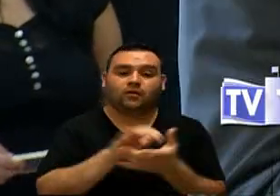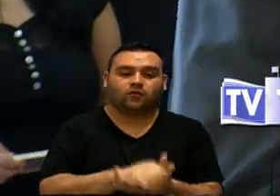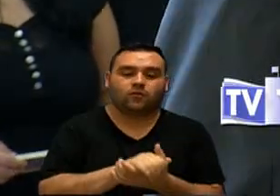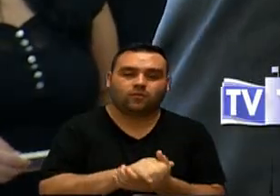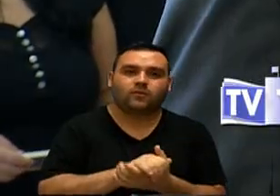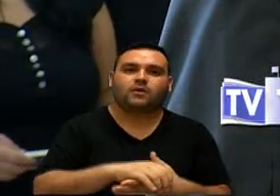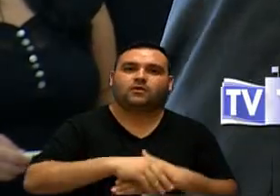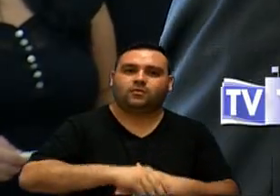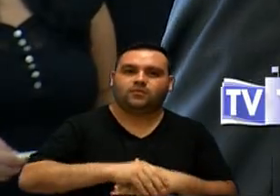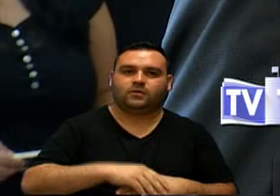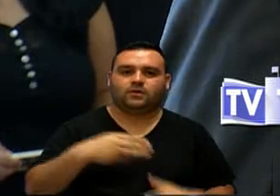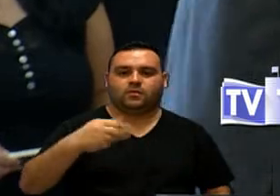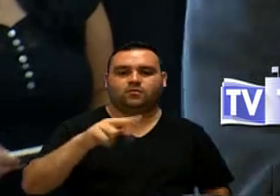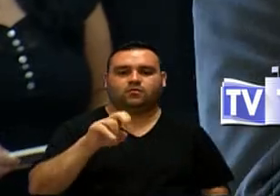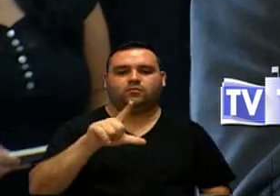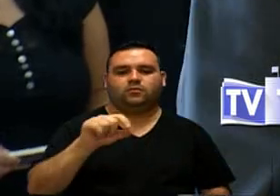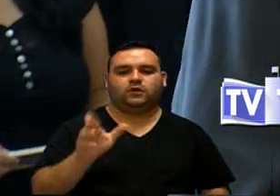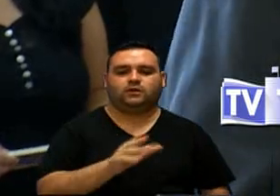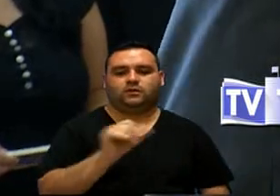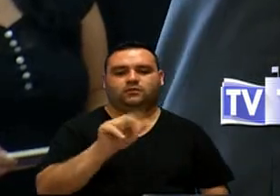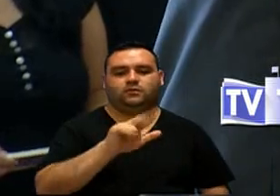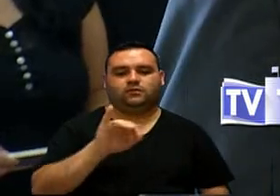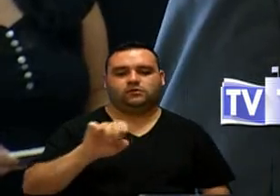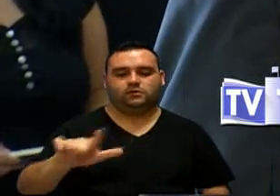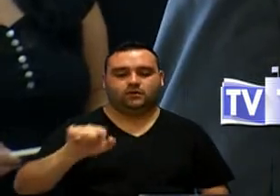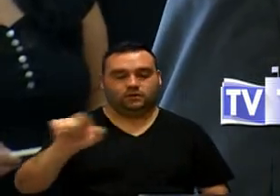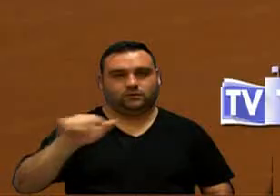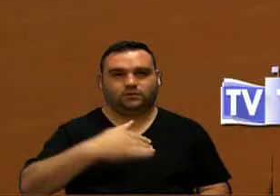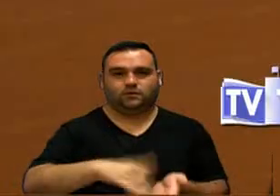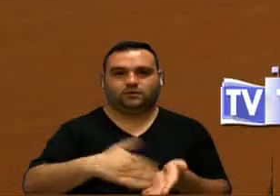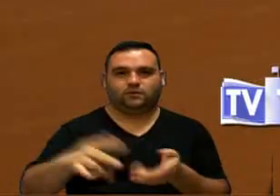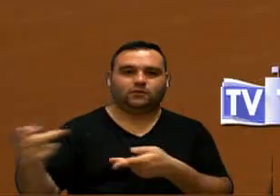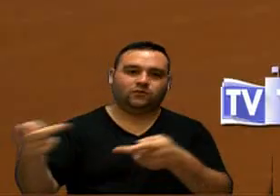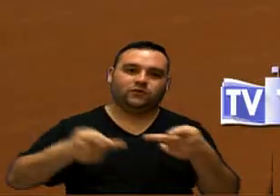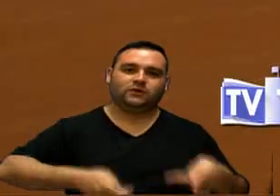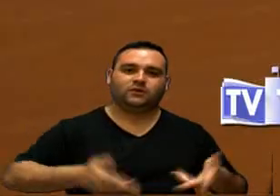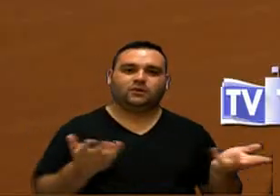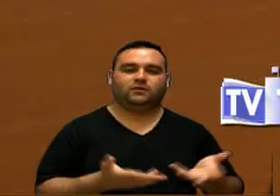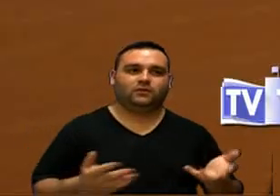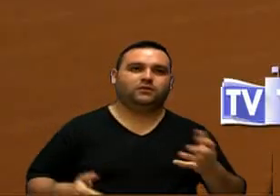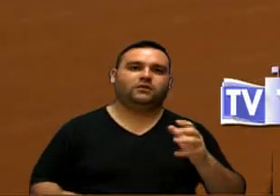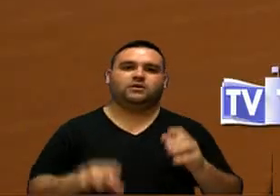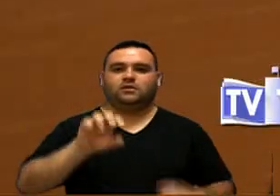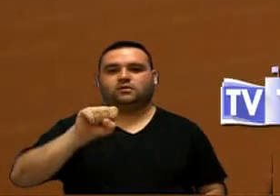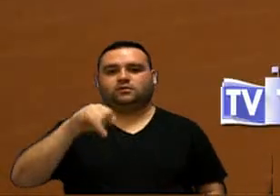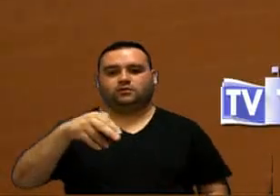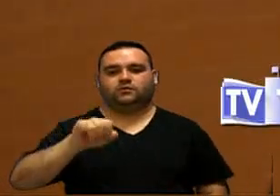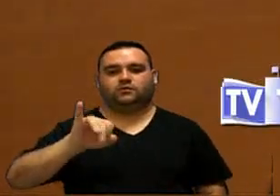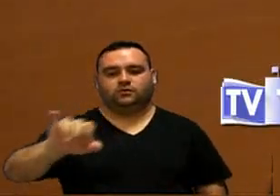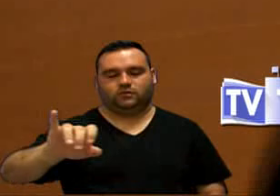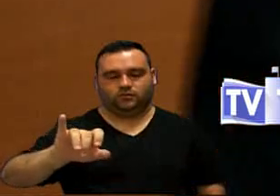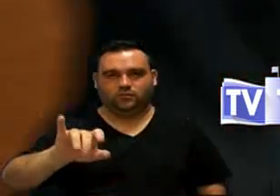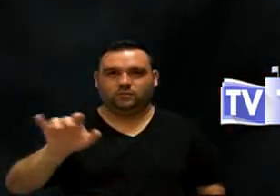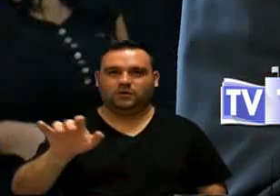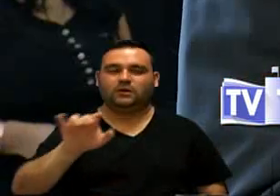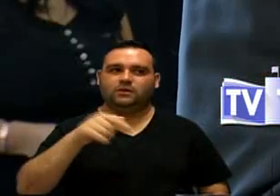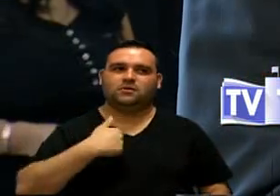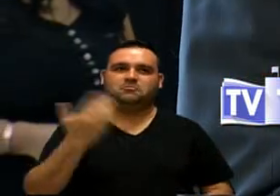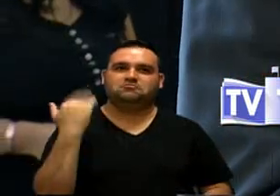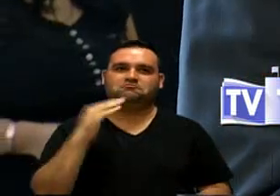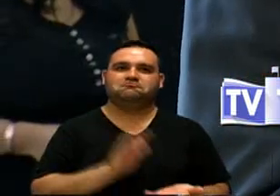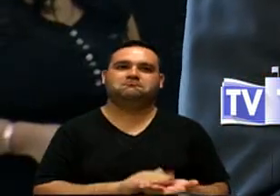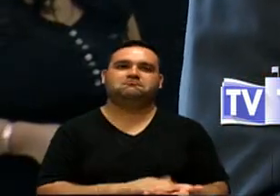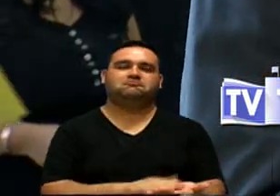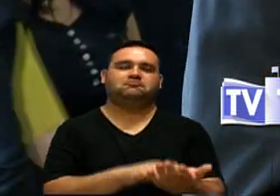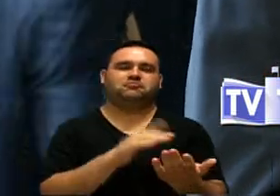o doutor Marcelo Carriel, secretário que nos visita aqui, Simei Lamarca, grande amigo. Aliás, elogiei Vossa